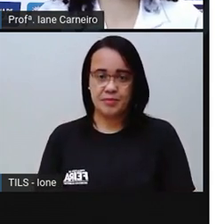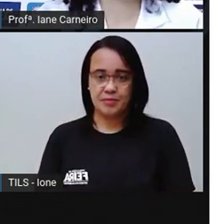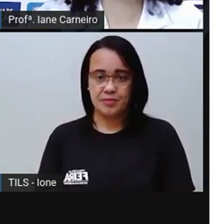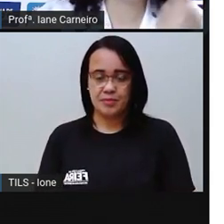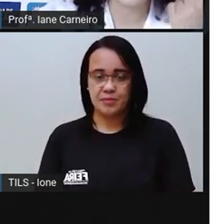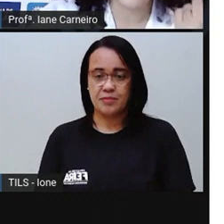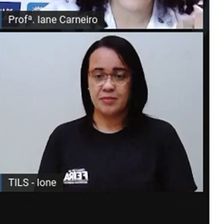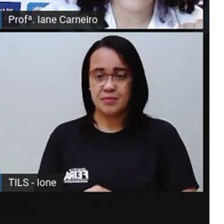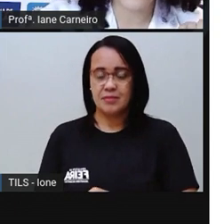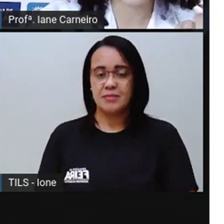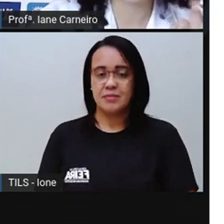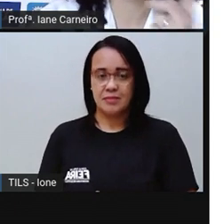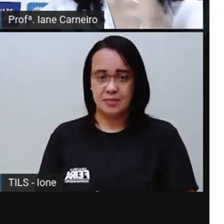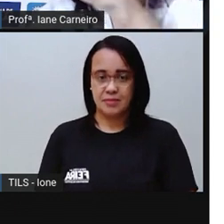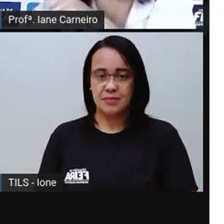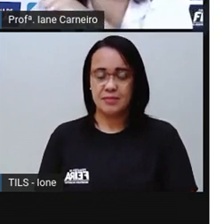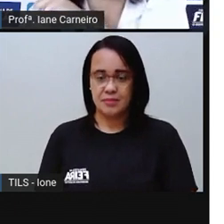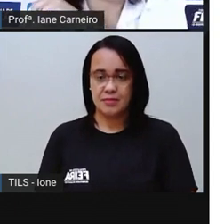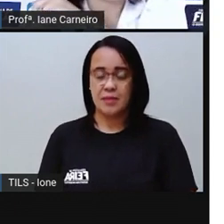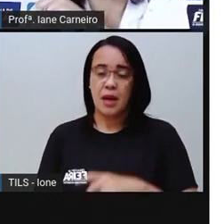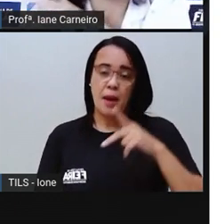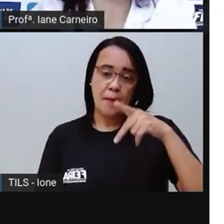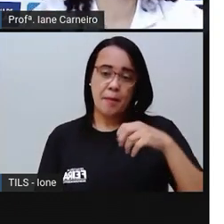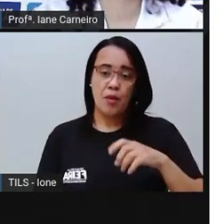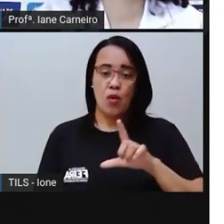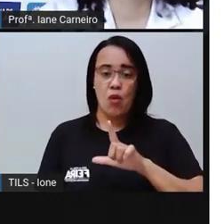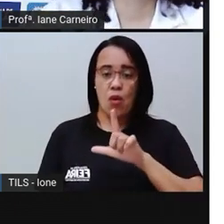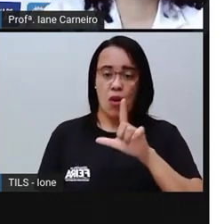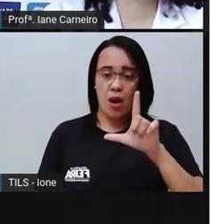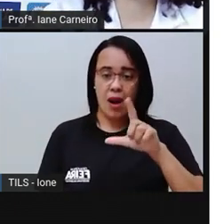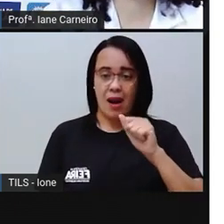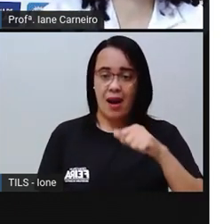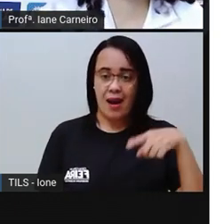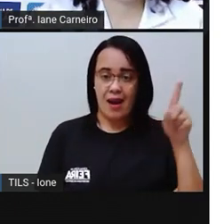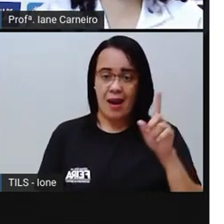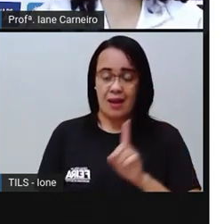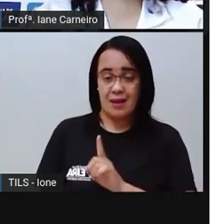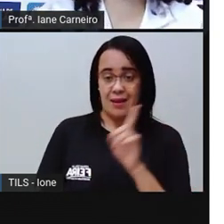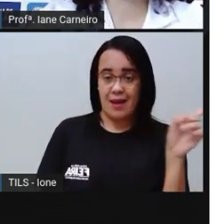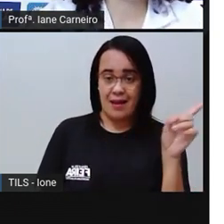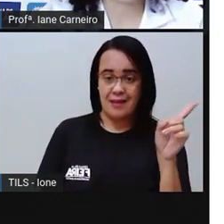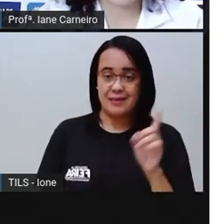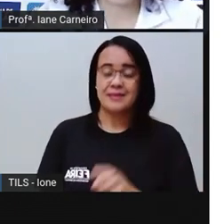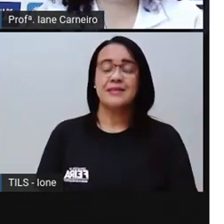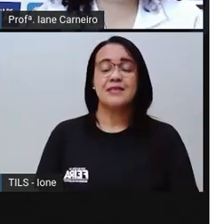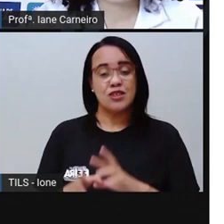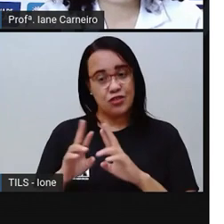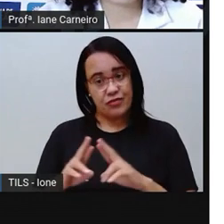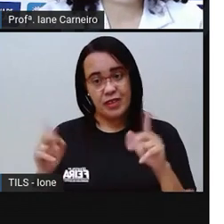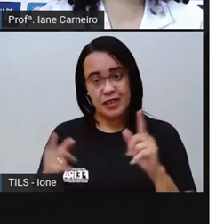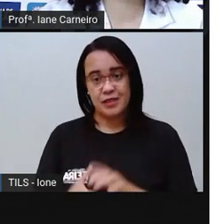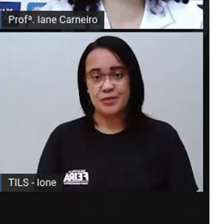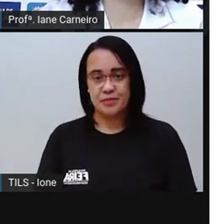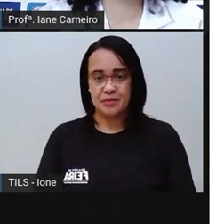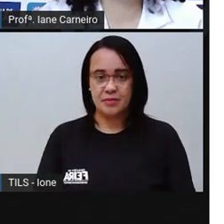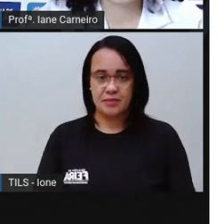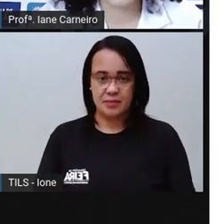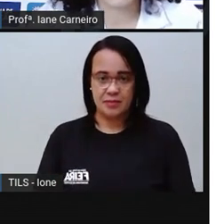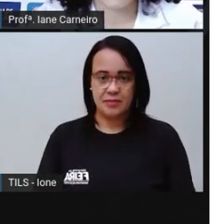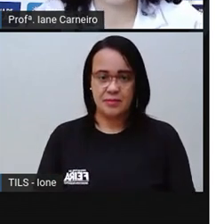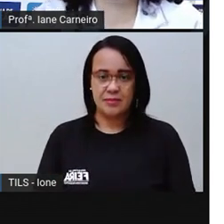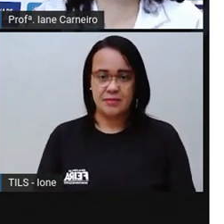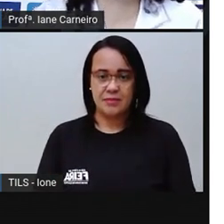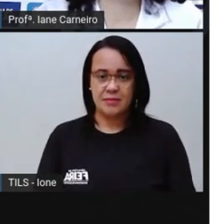petit, polá. É diferente da de lá, né? Lê café com chocolate. A